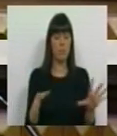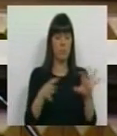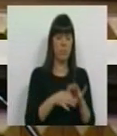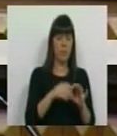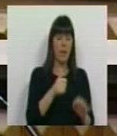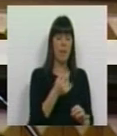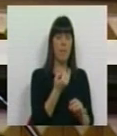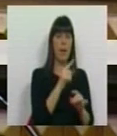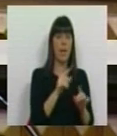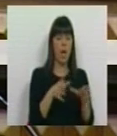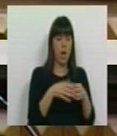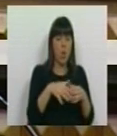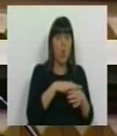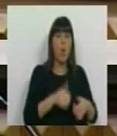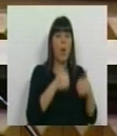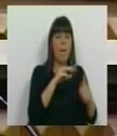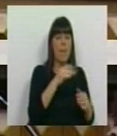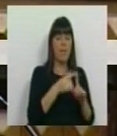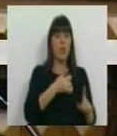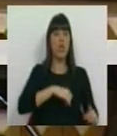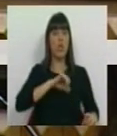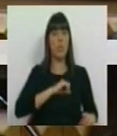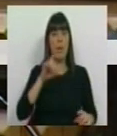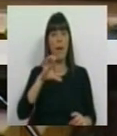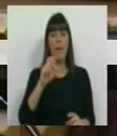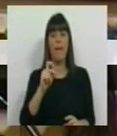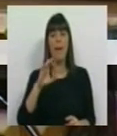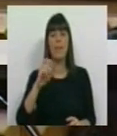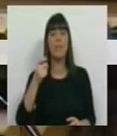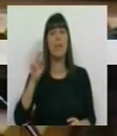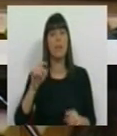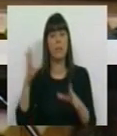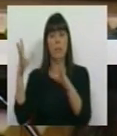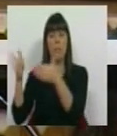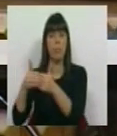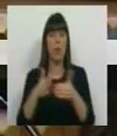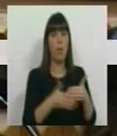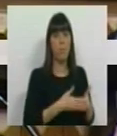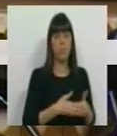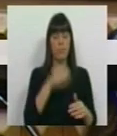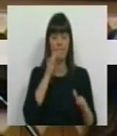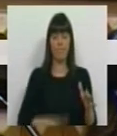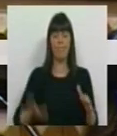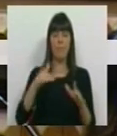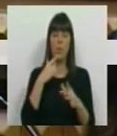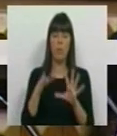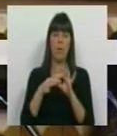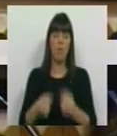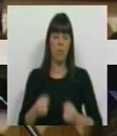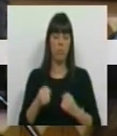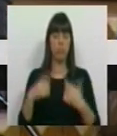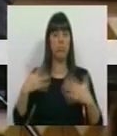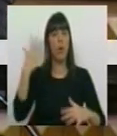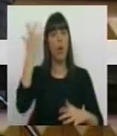ligação entre Beirã, no Conselho de Marvão, e Espanha, no ramal de Castres, também este desativado. Um território com fortes ligações